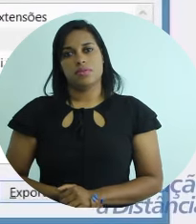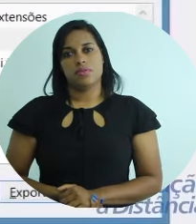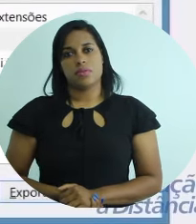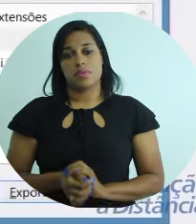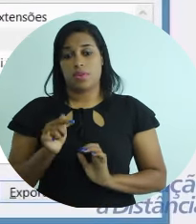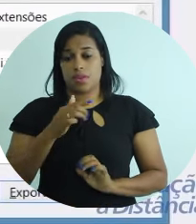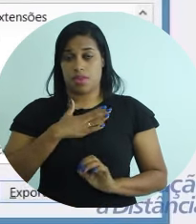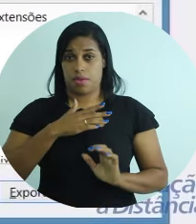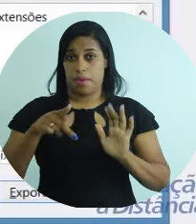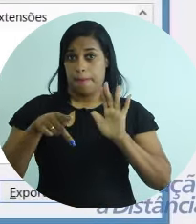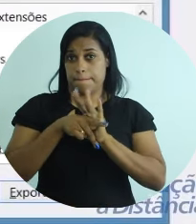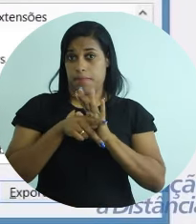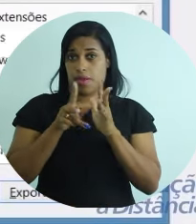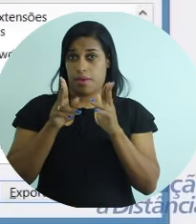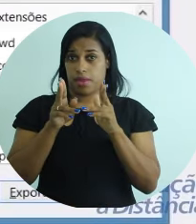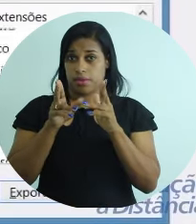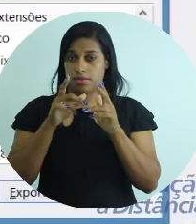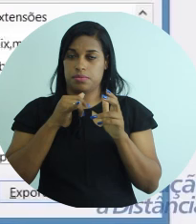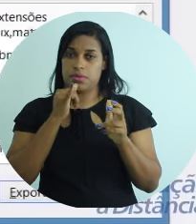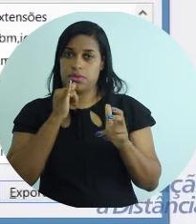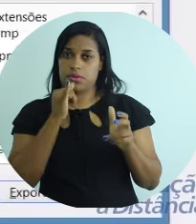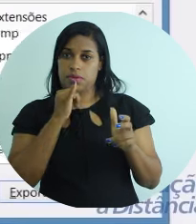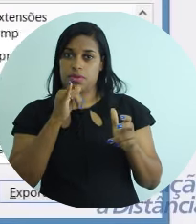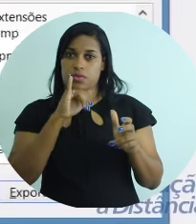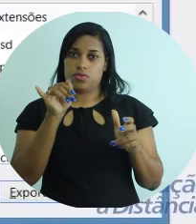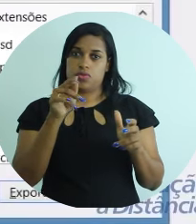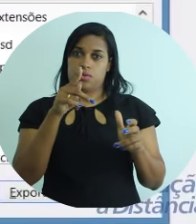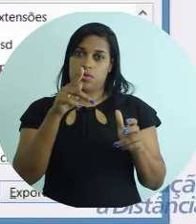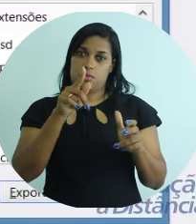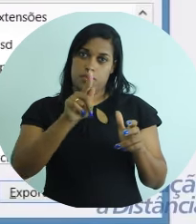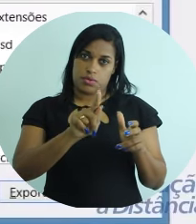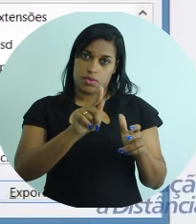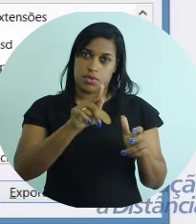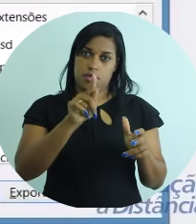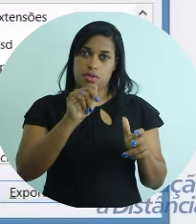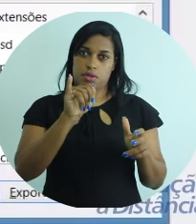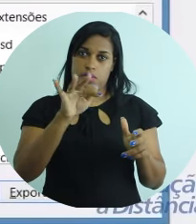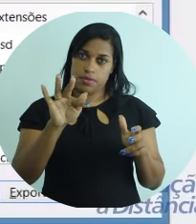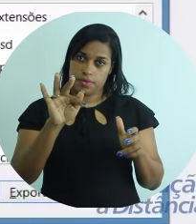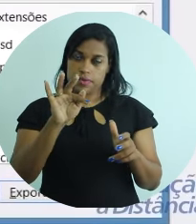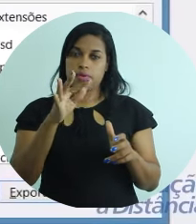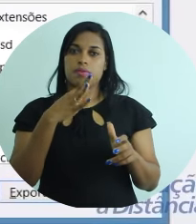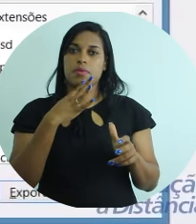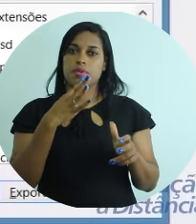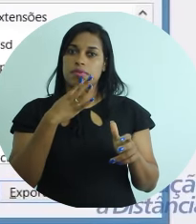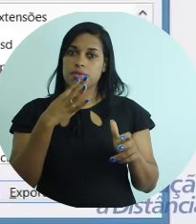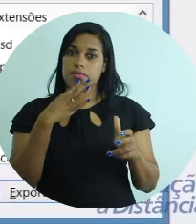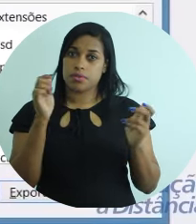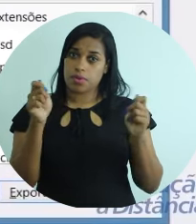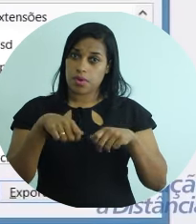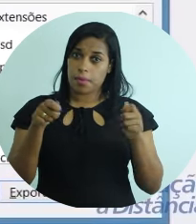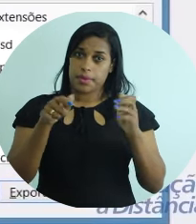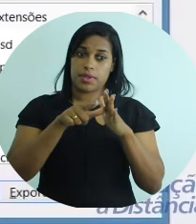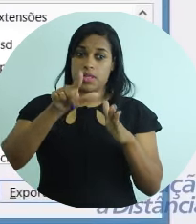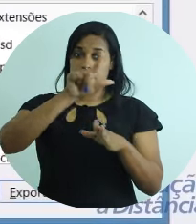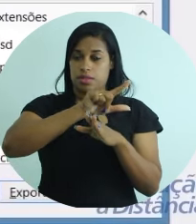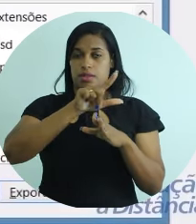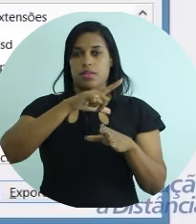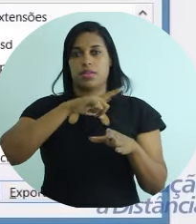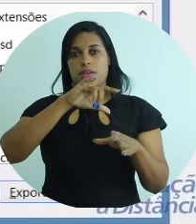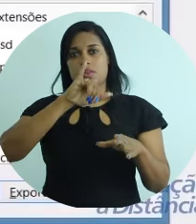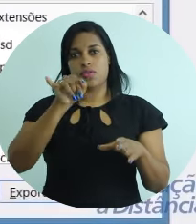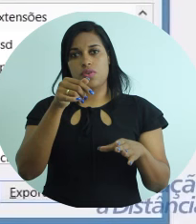essa minha edição. Então, tenho aqui, por exemplo, JPG, tenho GIF, que nós conhecemos na competência anterior. Tenho aqui